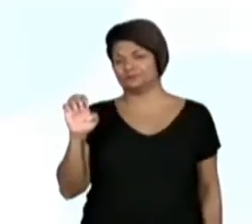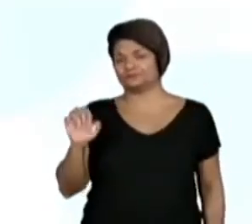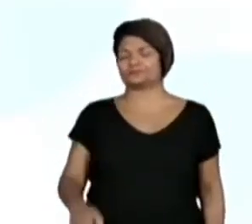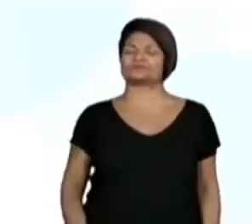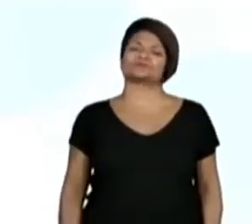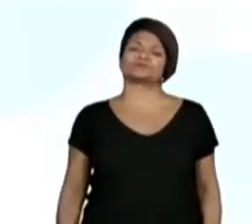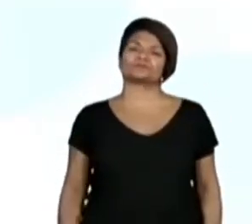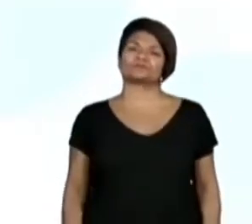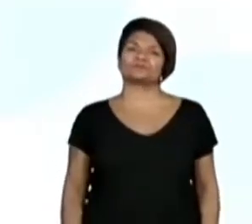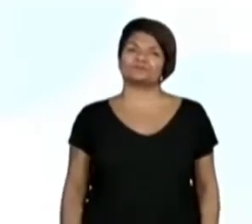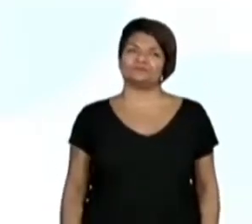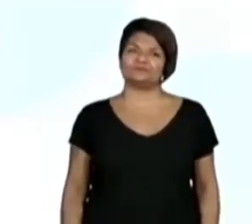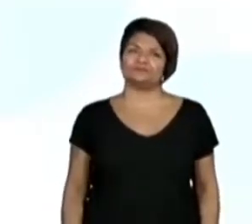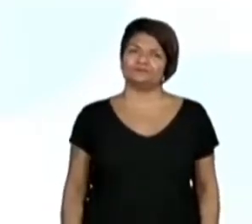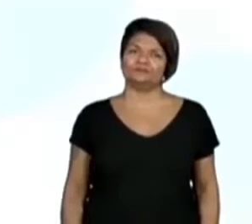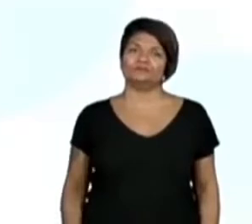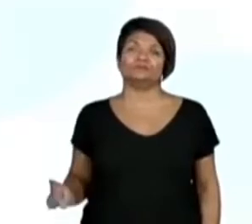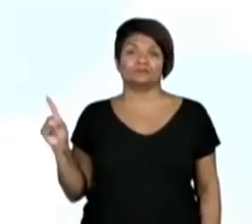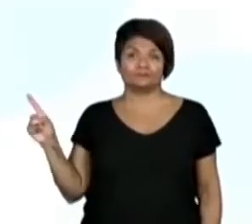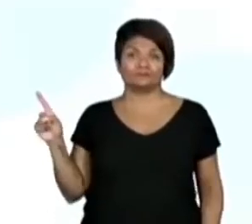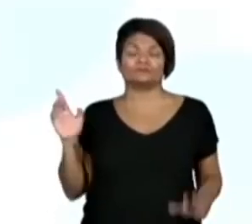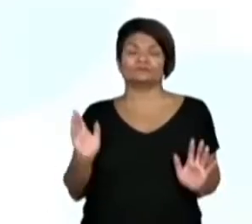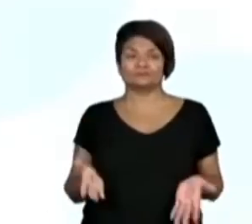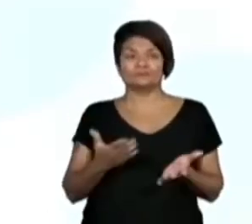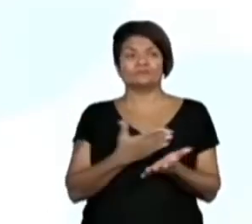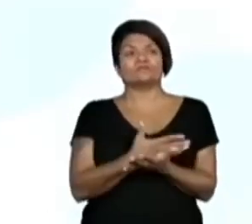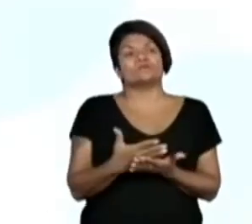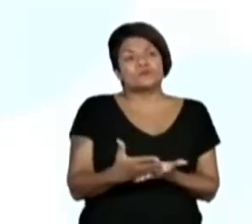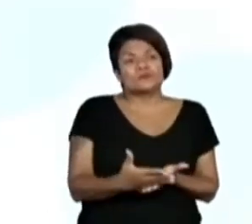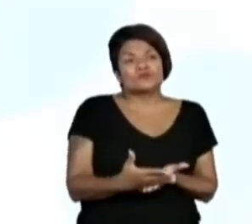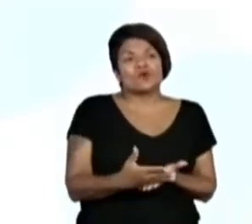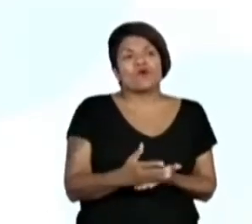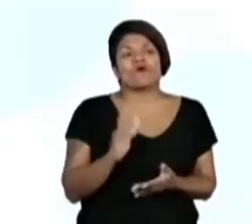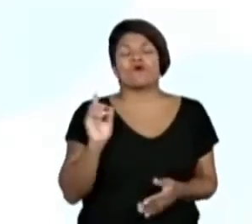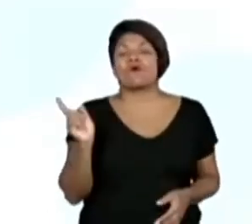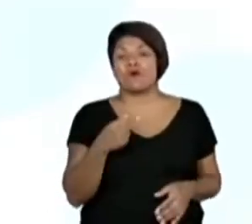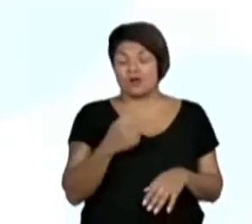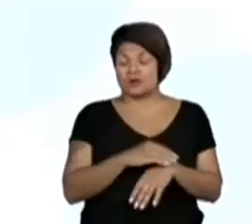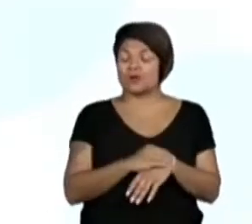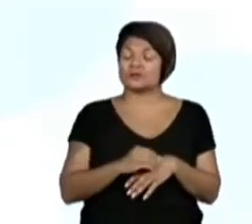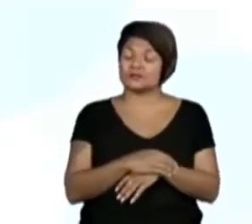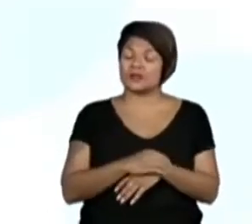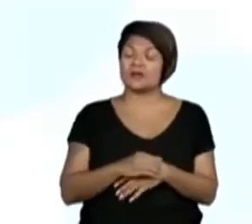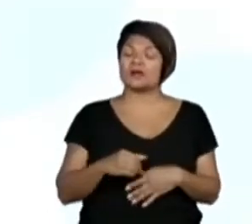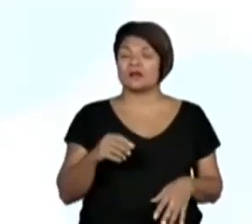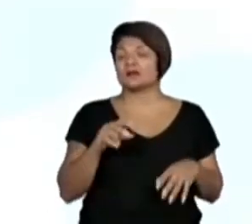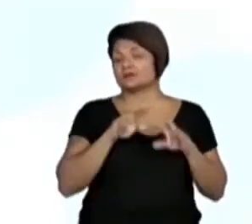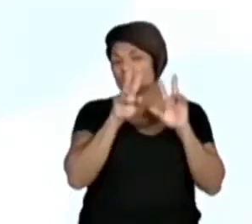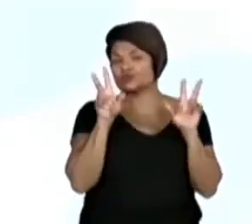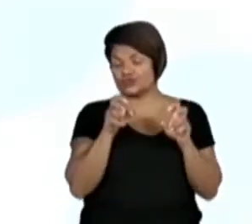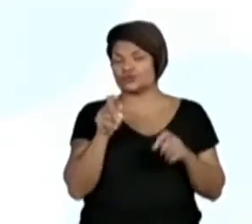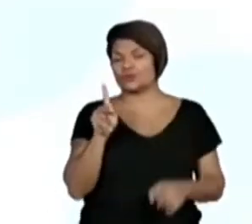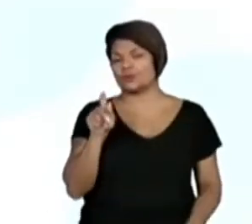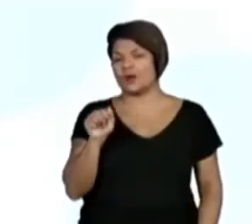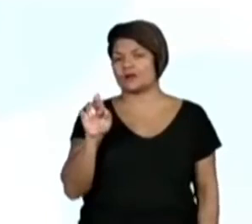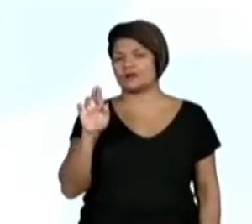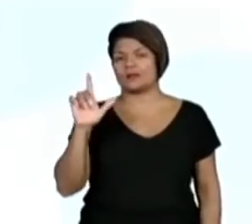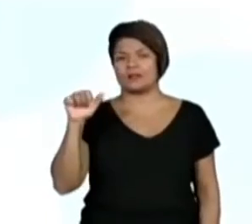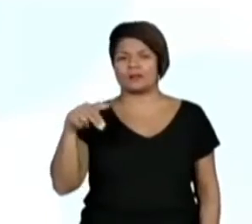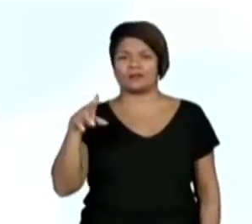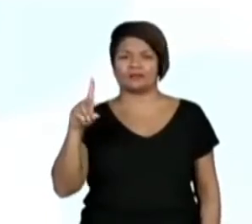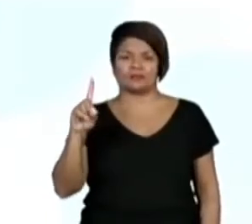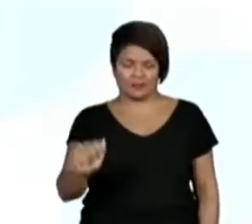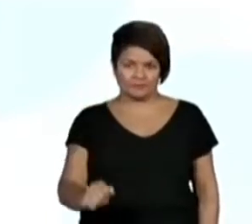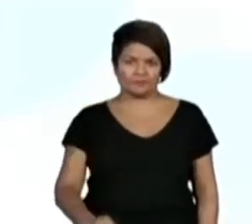E. E aqui a gente começou a nossa parlenda, o título de uma parlenda que eu acho que vale a pena a gente lembrar.